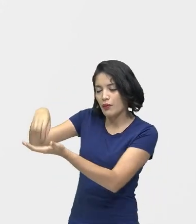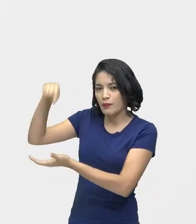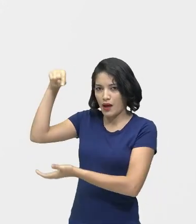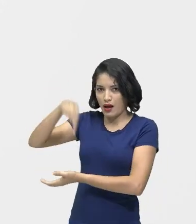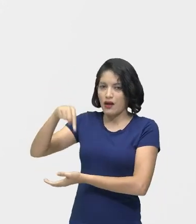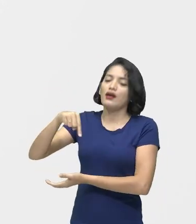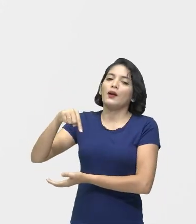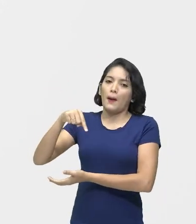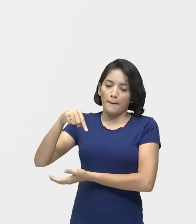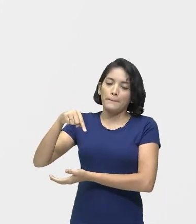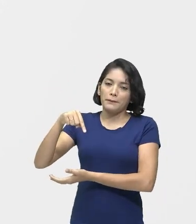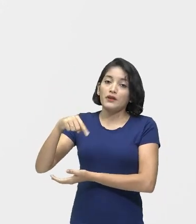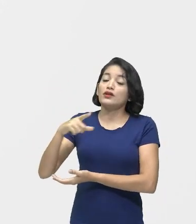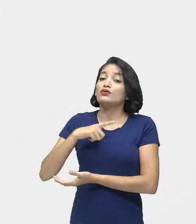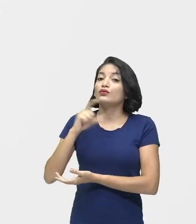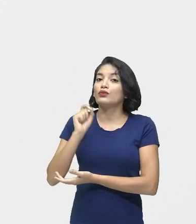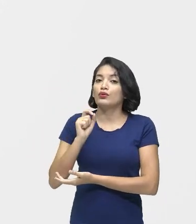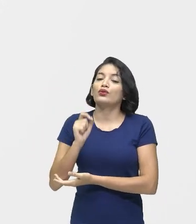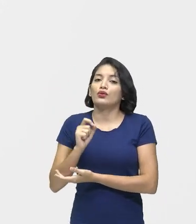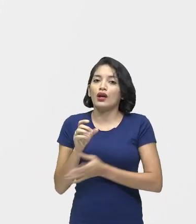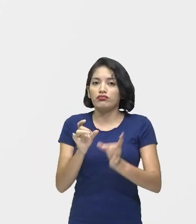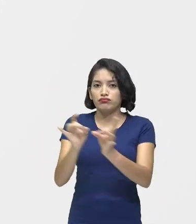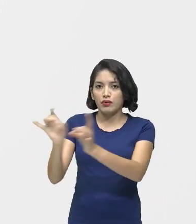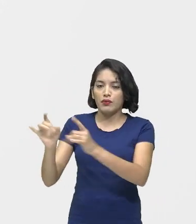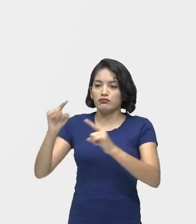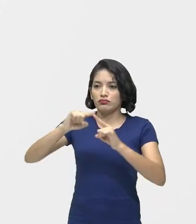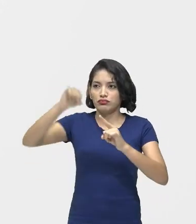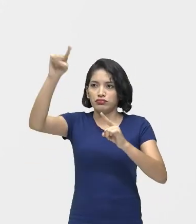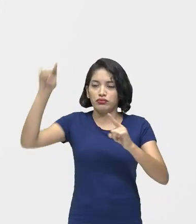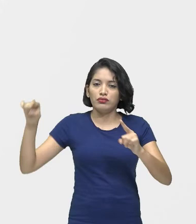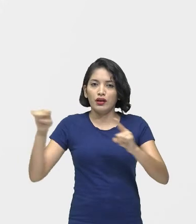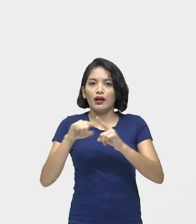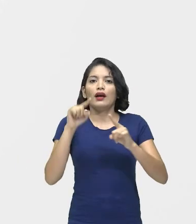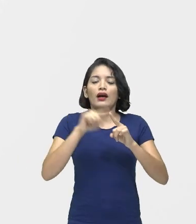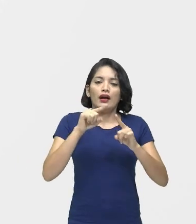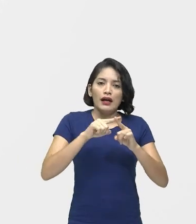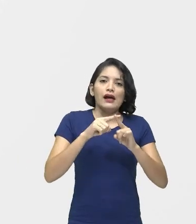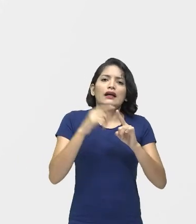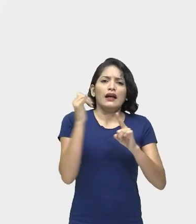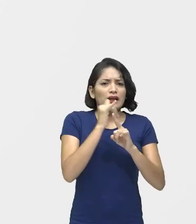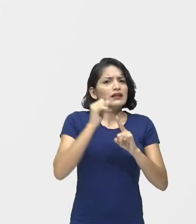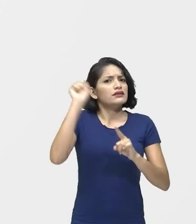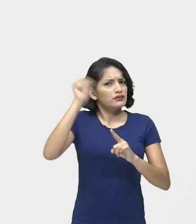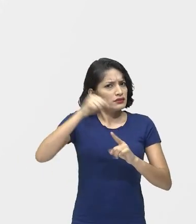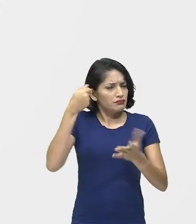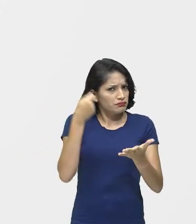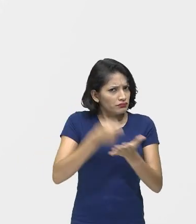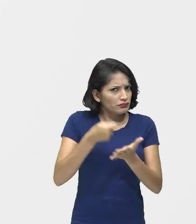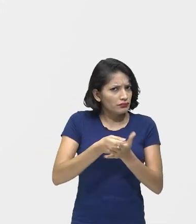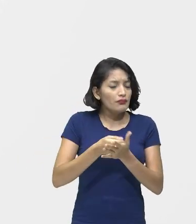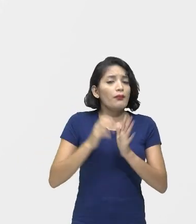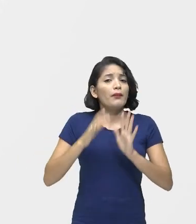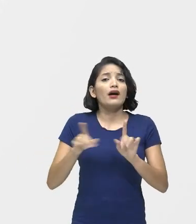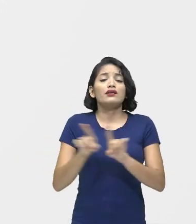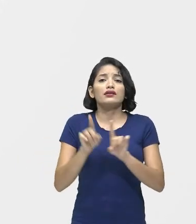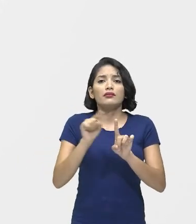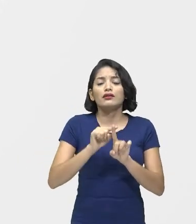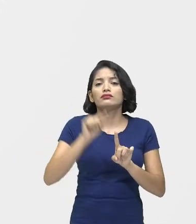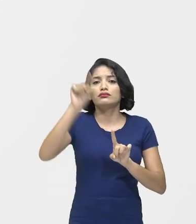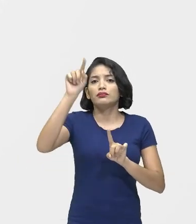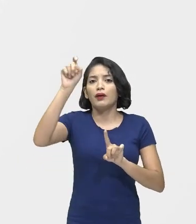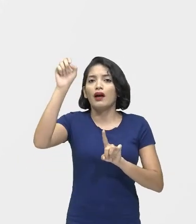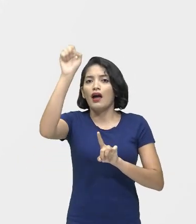continente americano tinham um comércio triangular. Elas comercializavam com a Inglaterra, sim, eram obrigadas, mas também elas passeavam